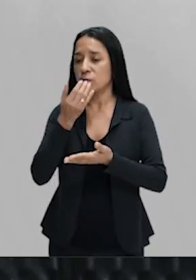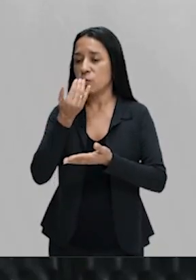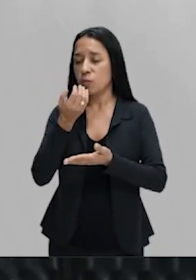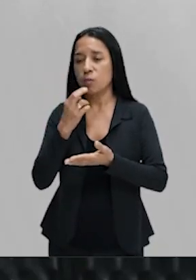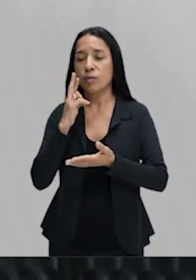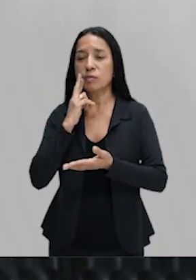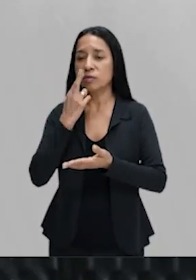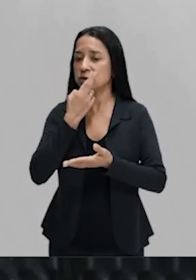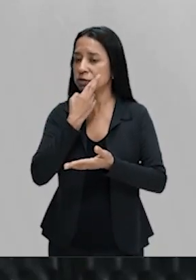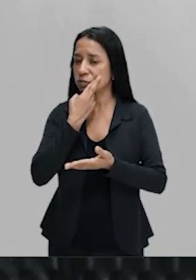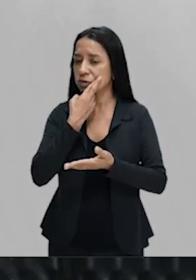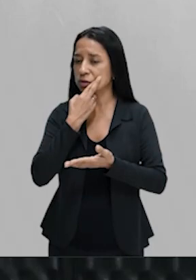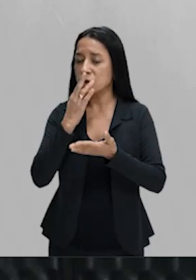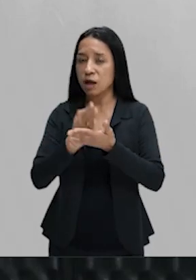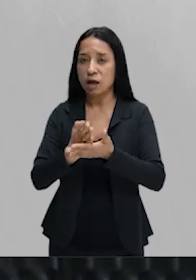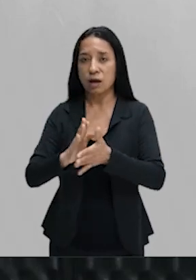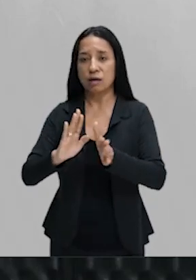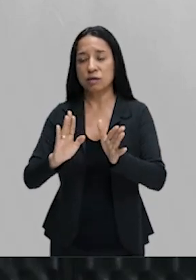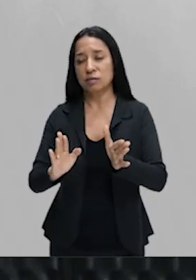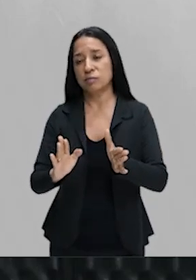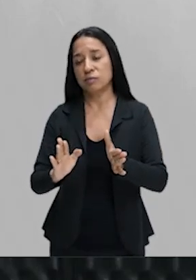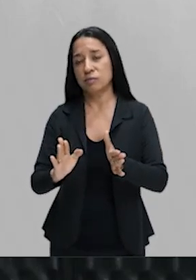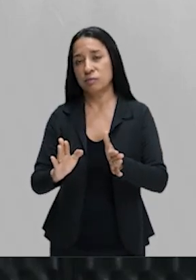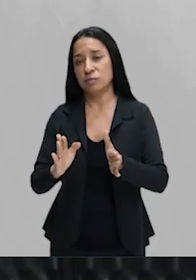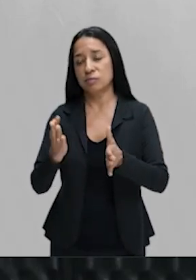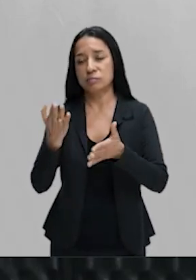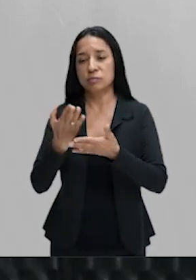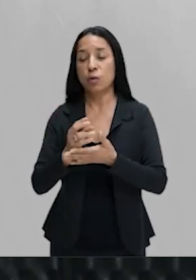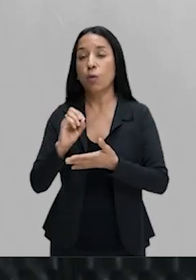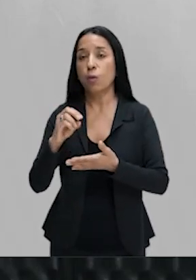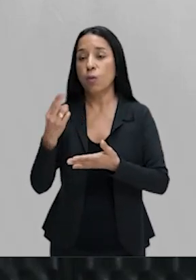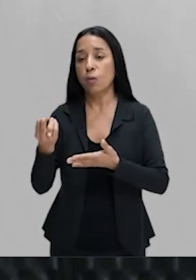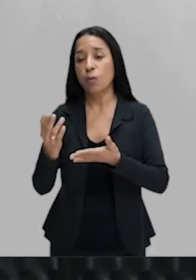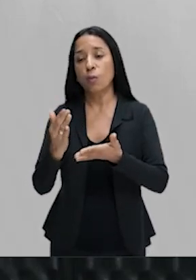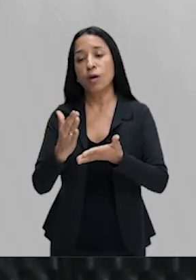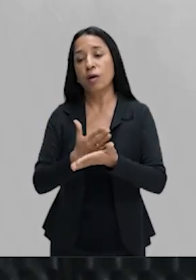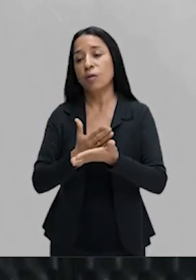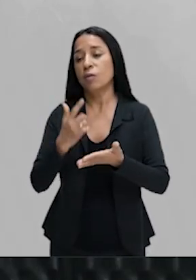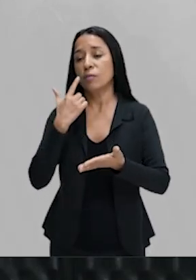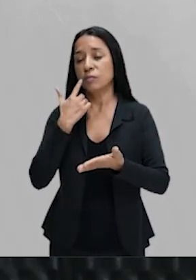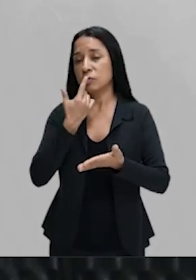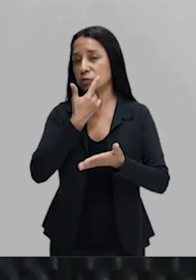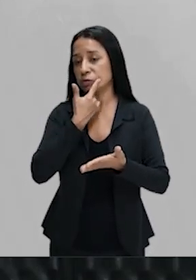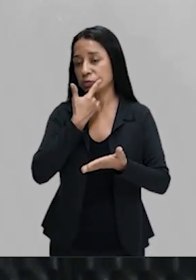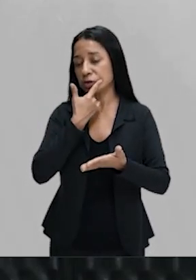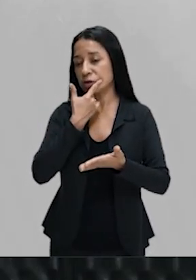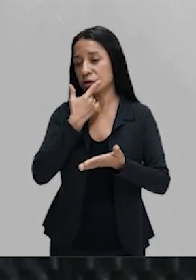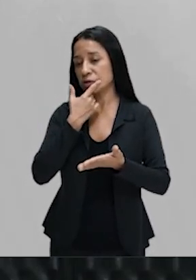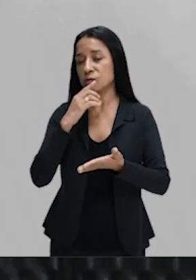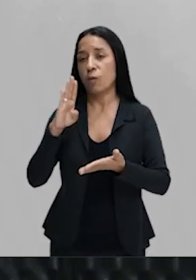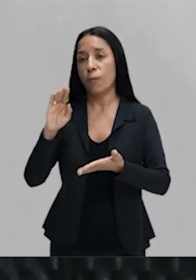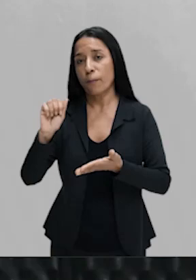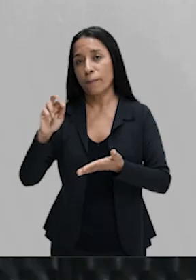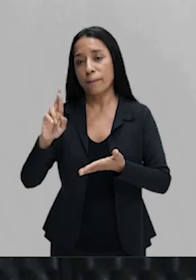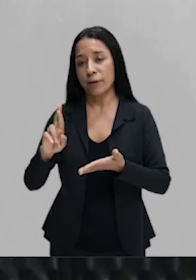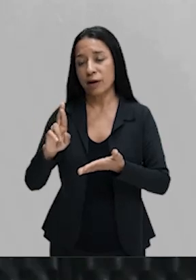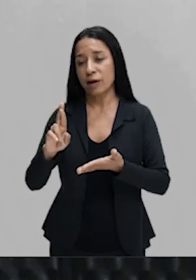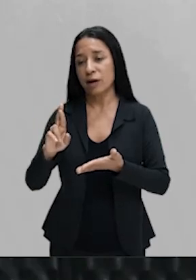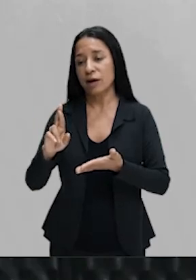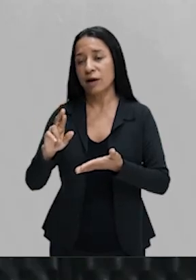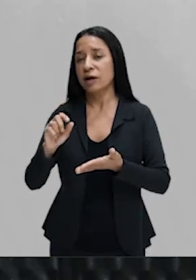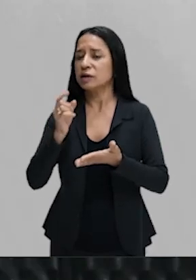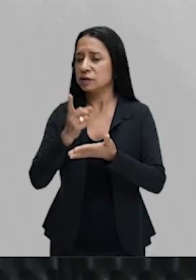está em algum uma lanchonete, um bar, geralmente quando a conta vem, tem lá